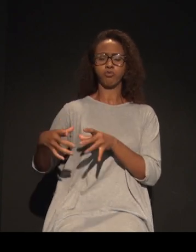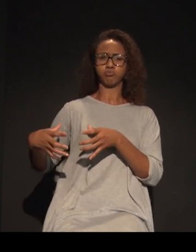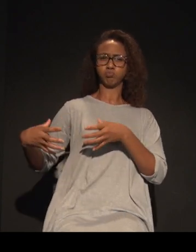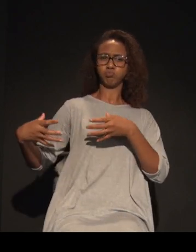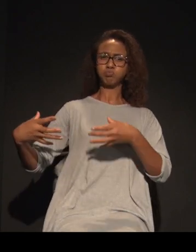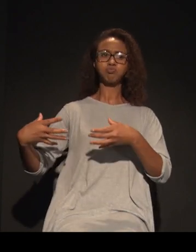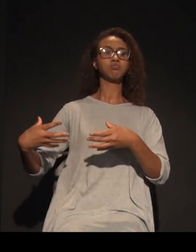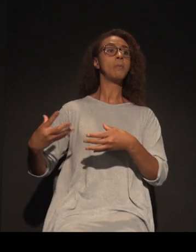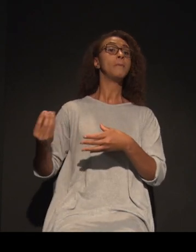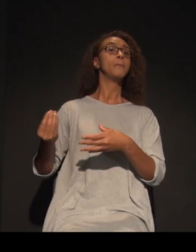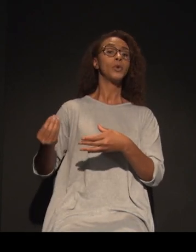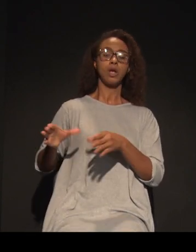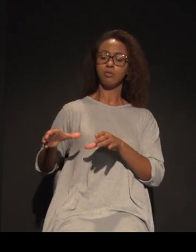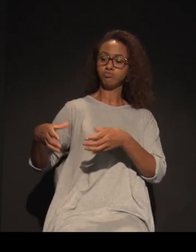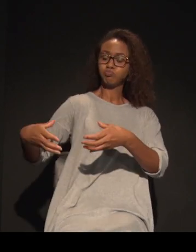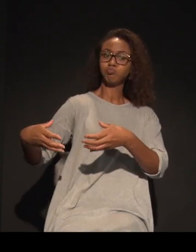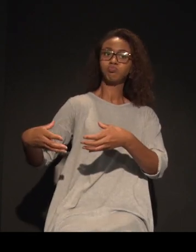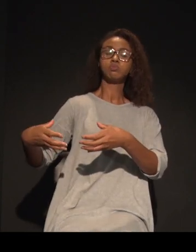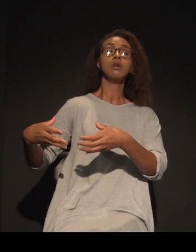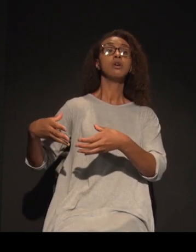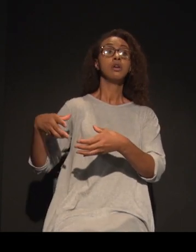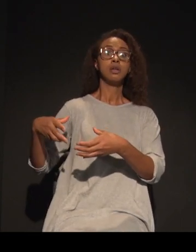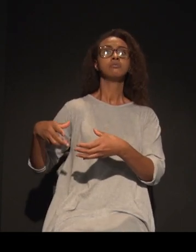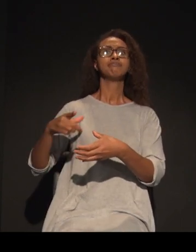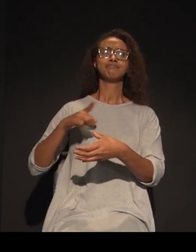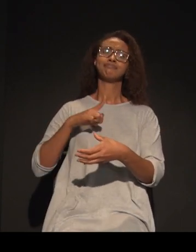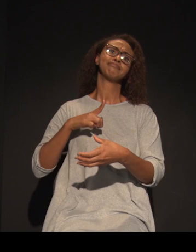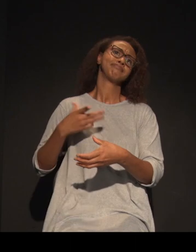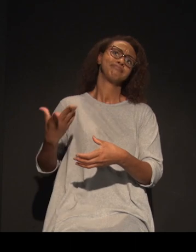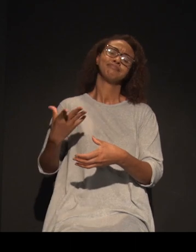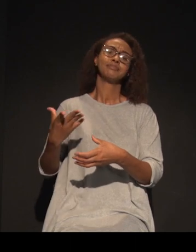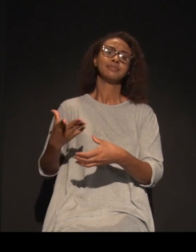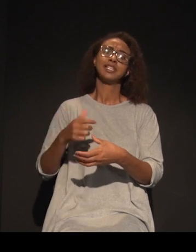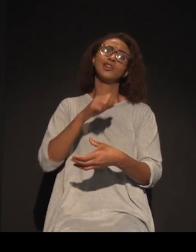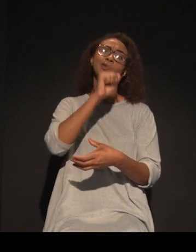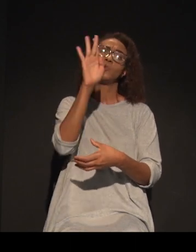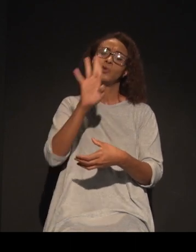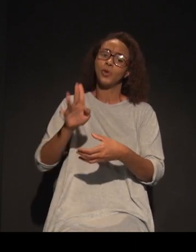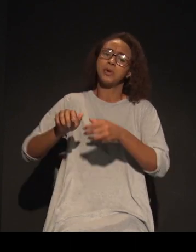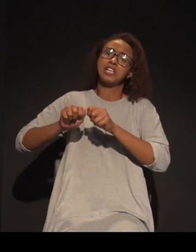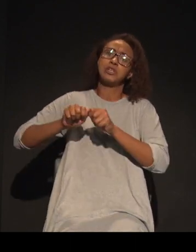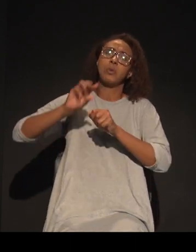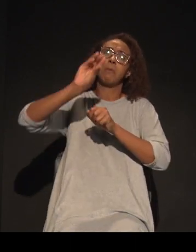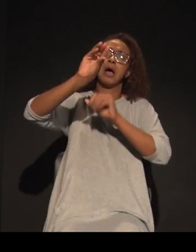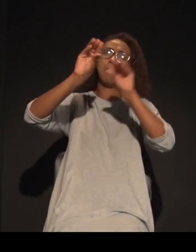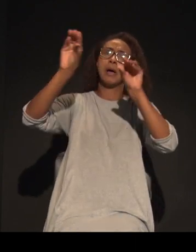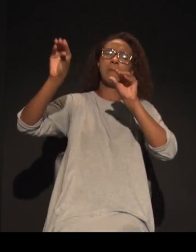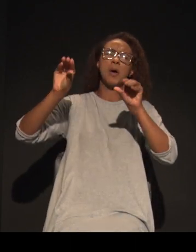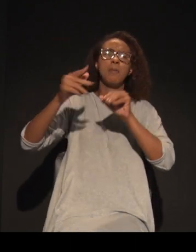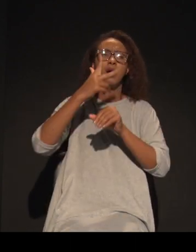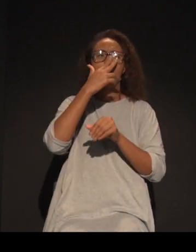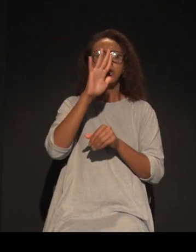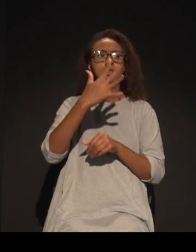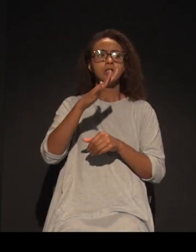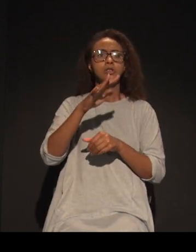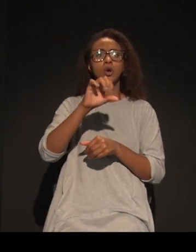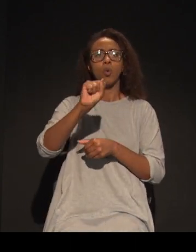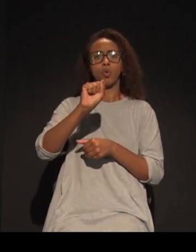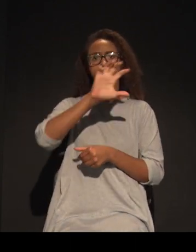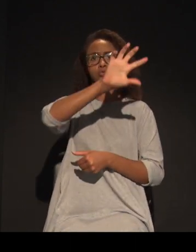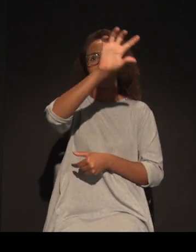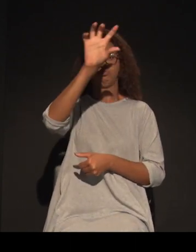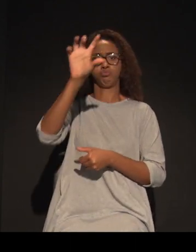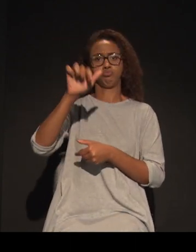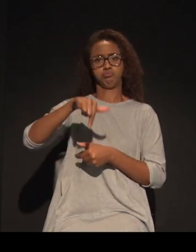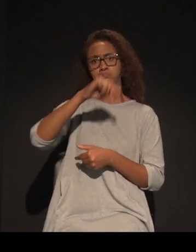manhã um povo bastante espalhados pelo brasil inteiro estão pelo menos em oito estados brasileiros também